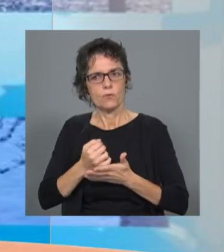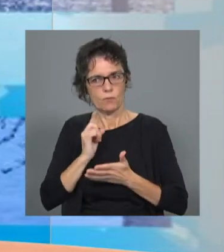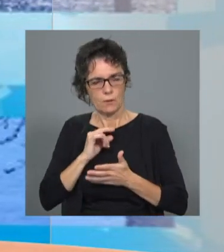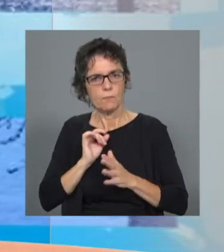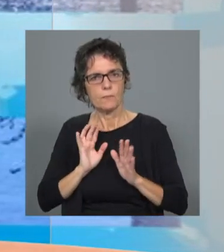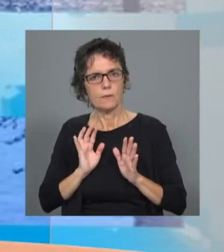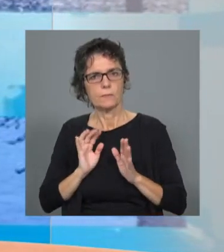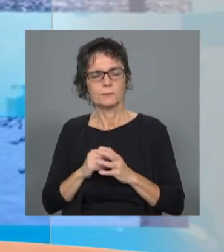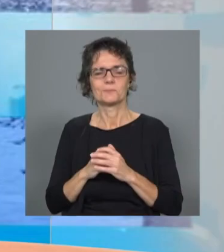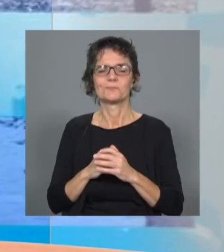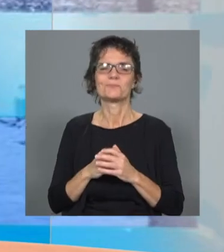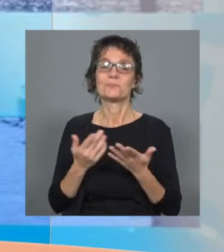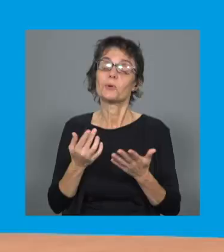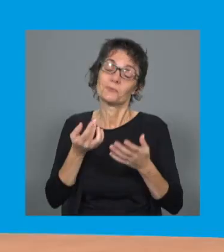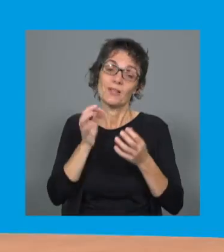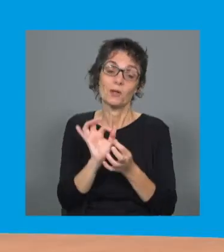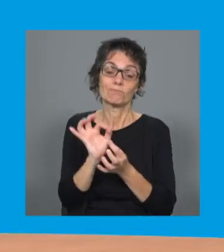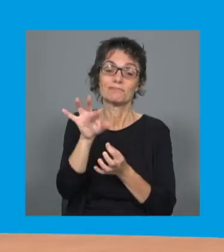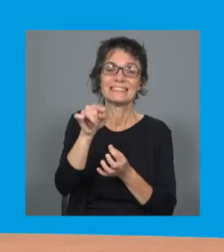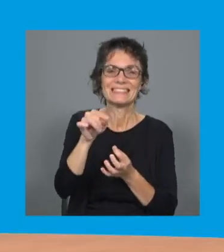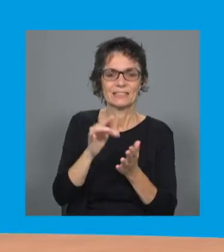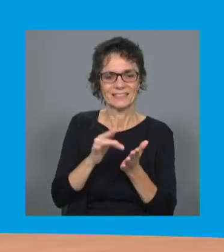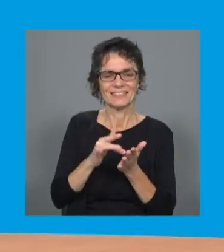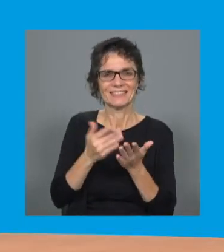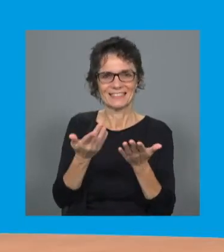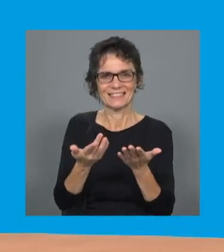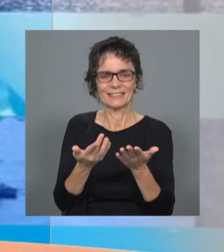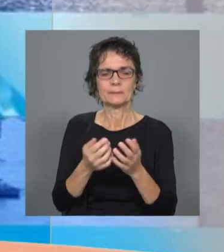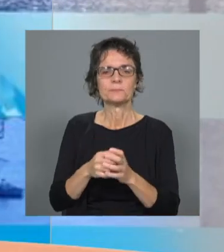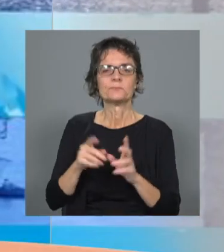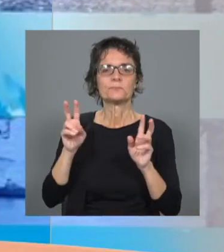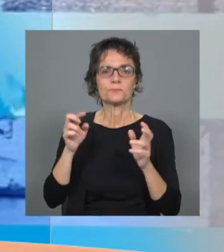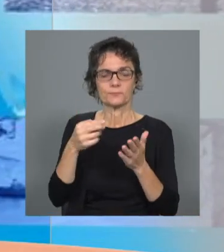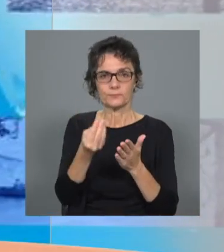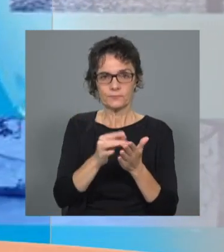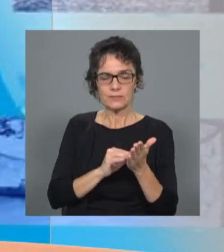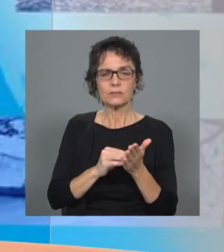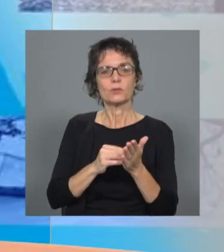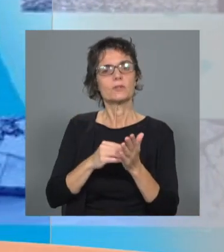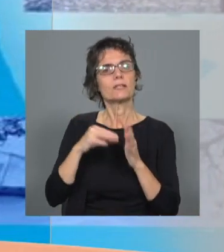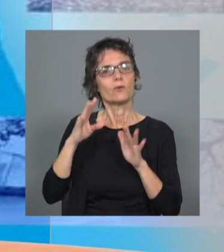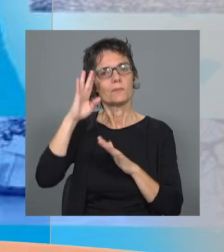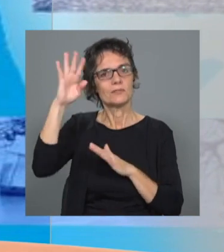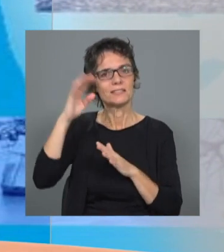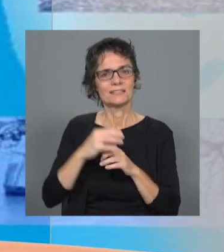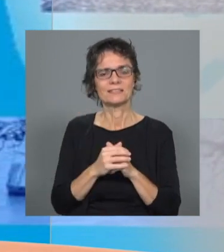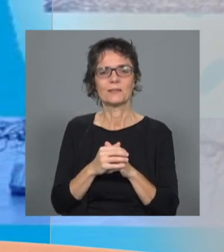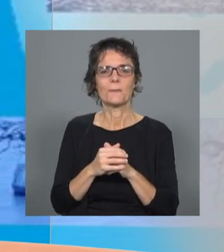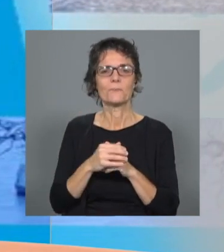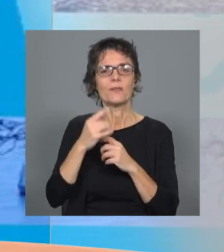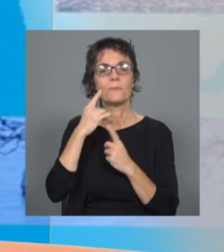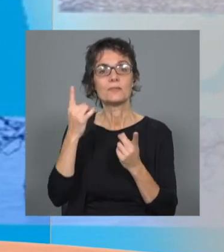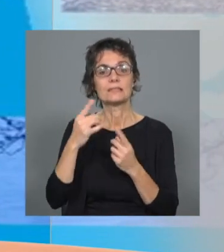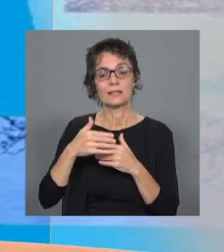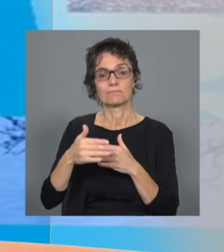de abrirmos estes contos, 50 contos do Padre Aires Gameiro e de Margarida Cordo, que a Sana Caroga vai apresentar